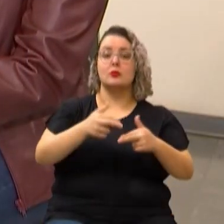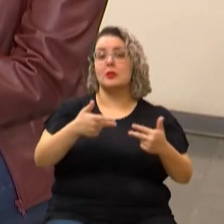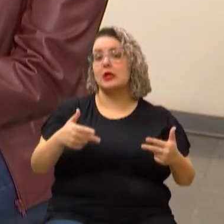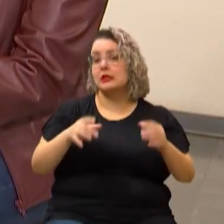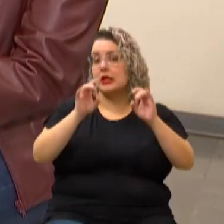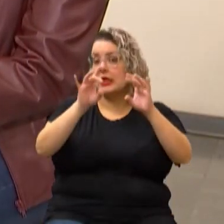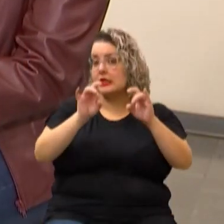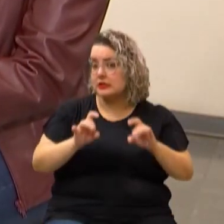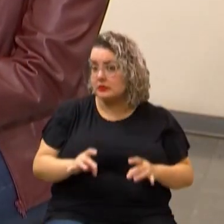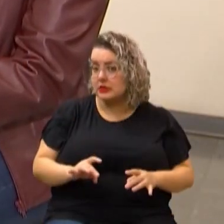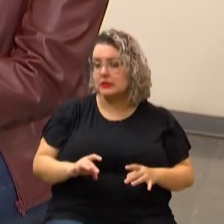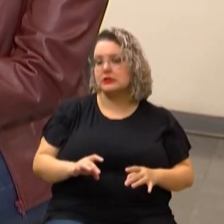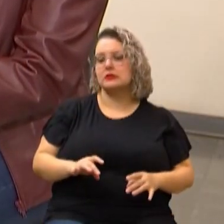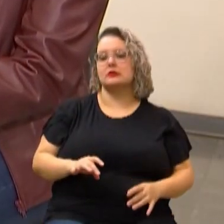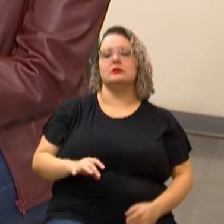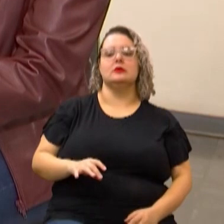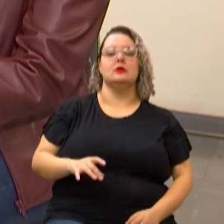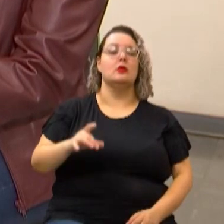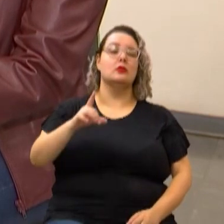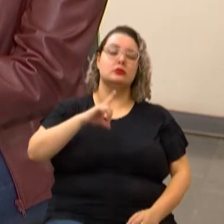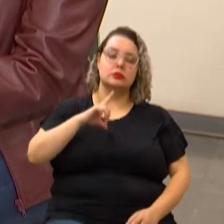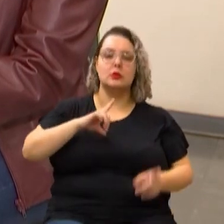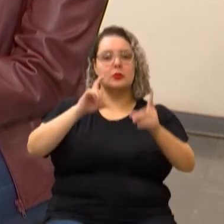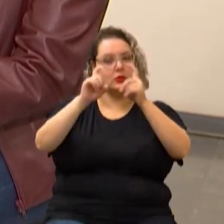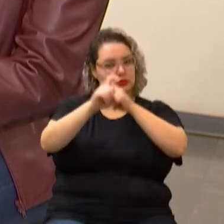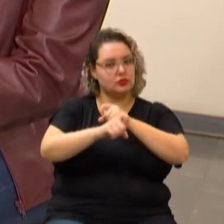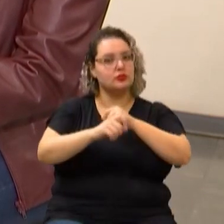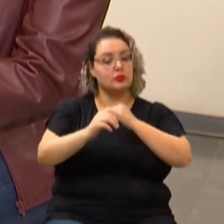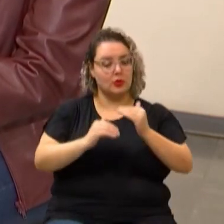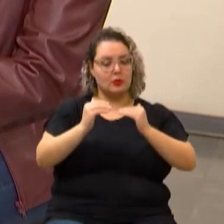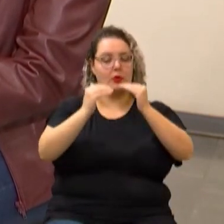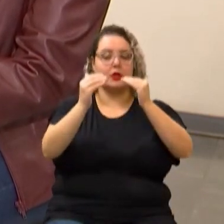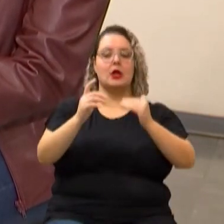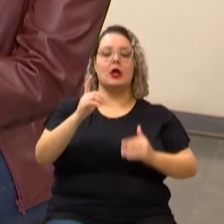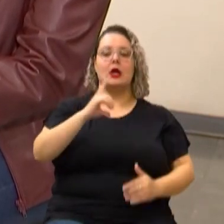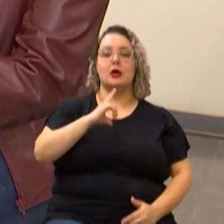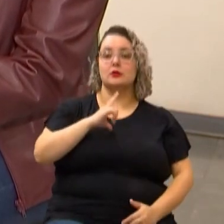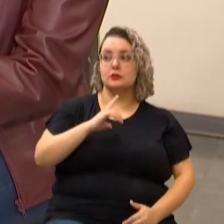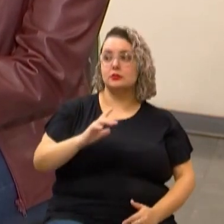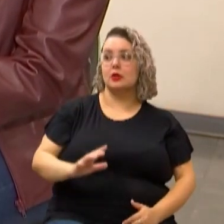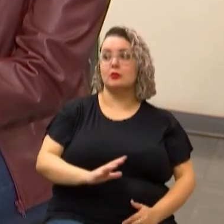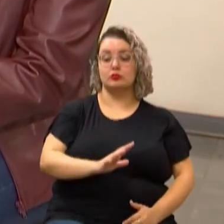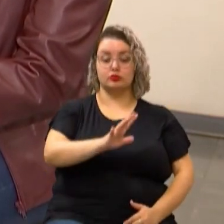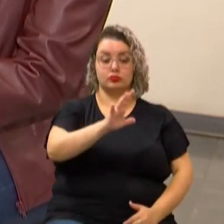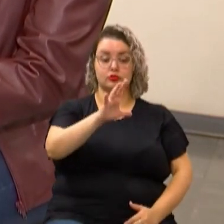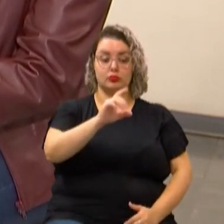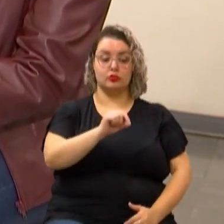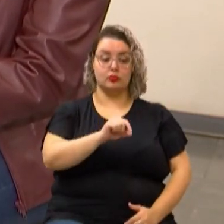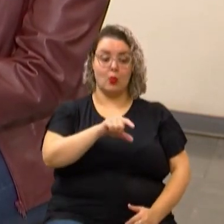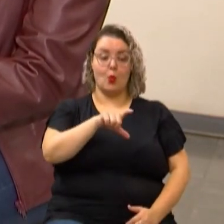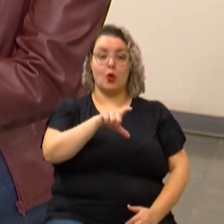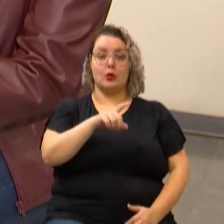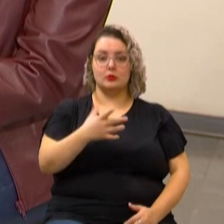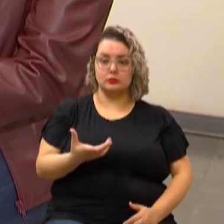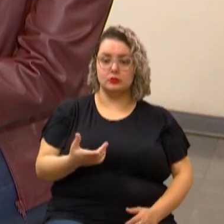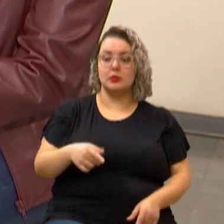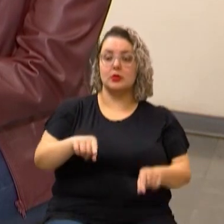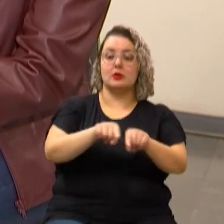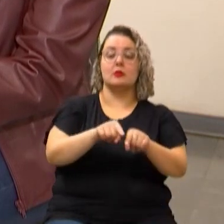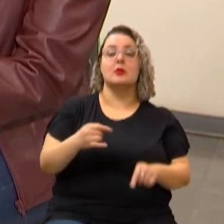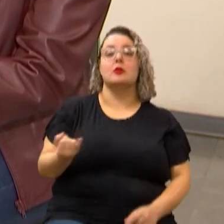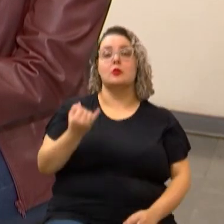De repente o trabalhador está dizendo assim, puxa vida, meu salário está muito baixo. Eu preciso ter um aumento. Ele bate na porta do chefe, preciso